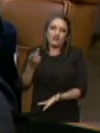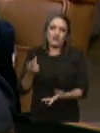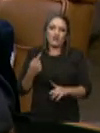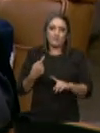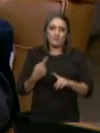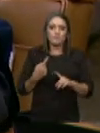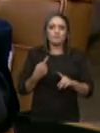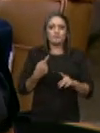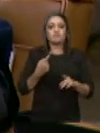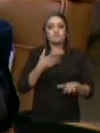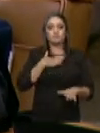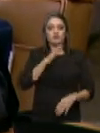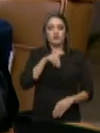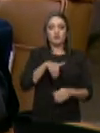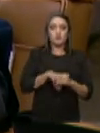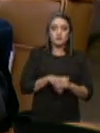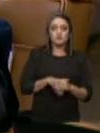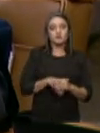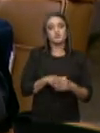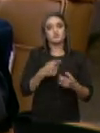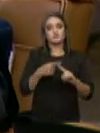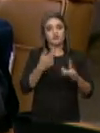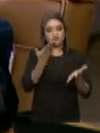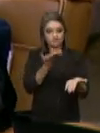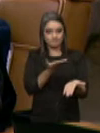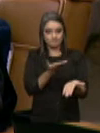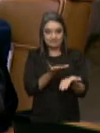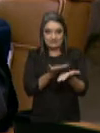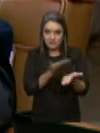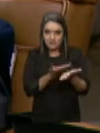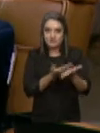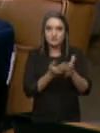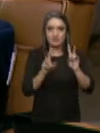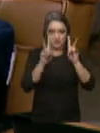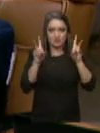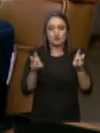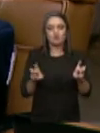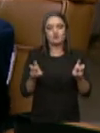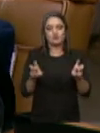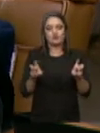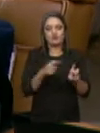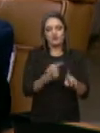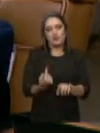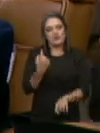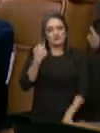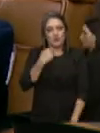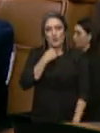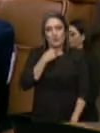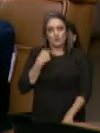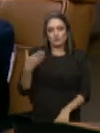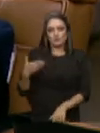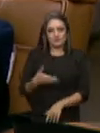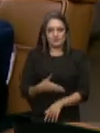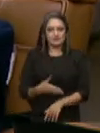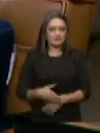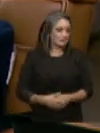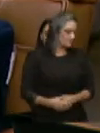estudei a matéria, embora não tenha podido estar aqui na última sentada, porque